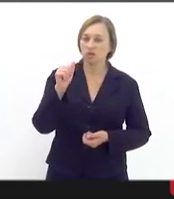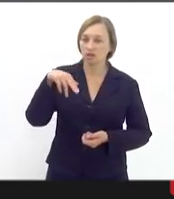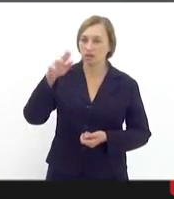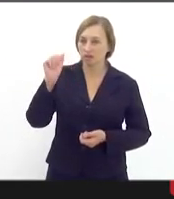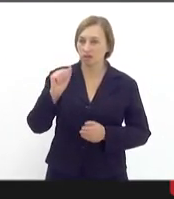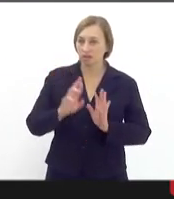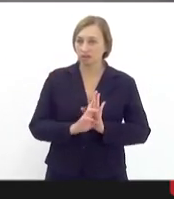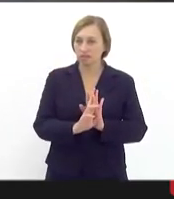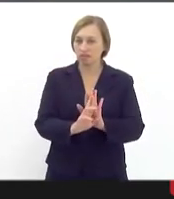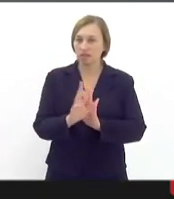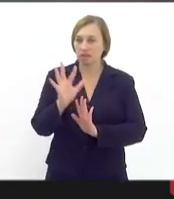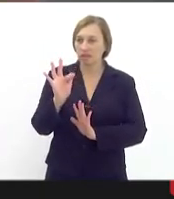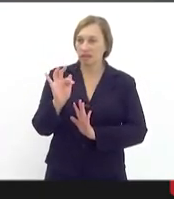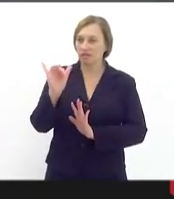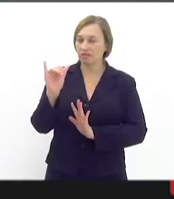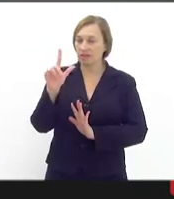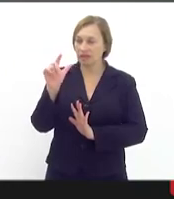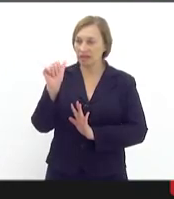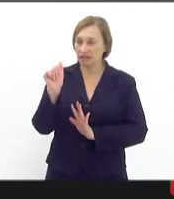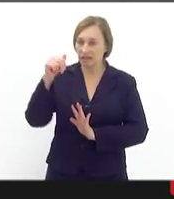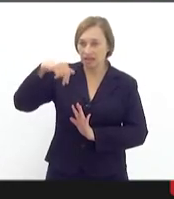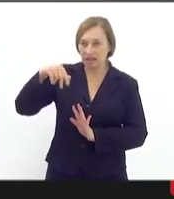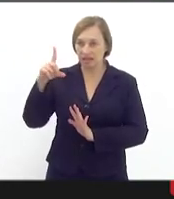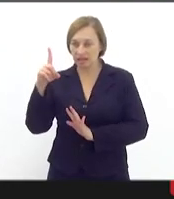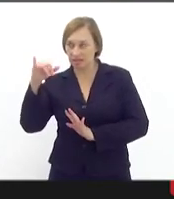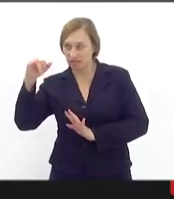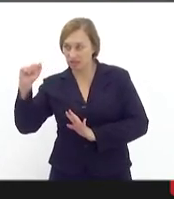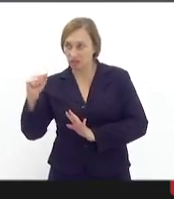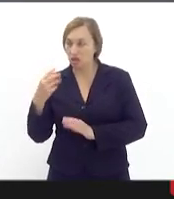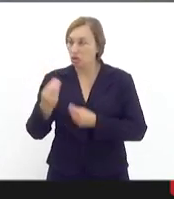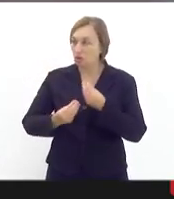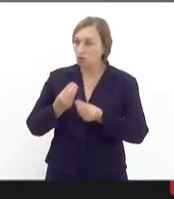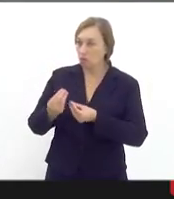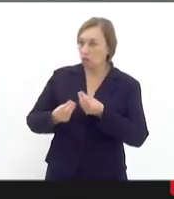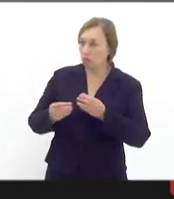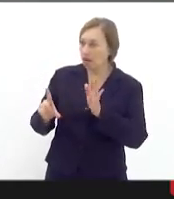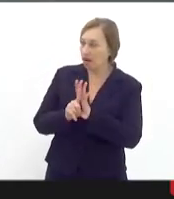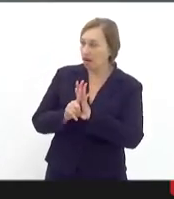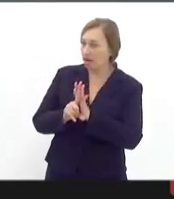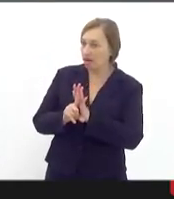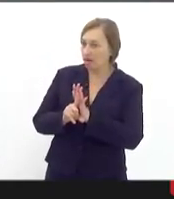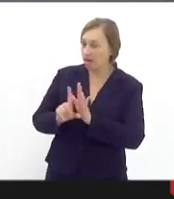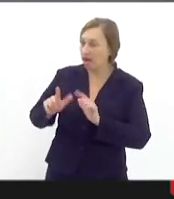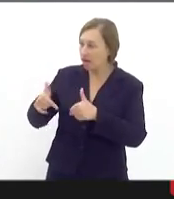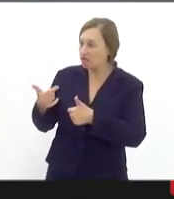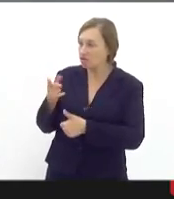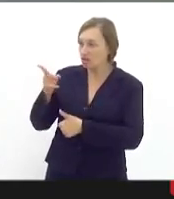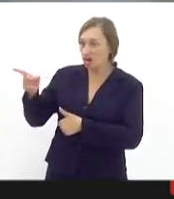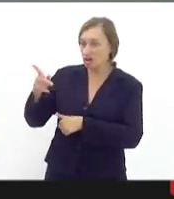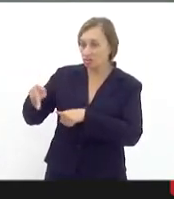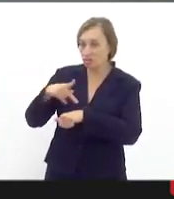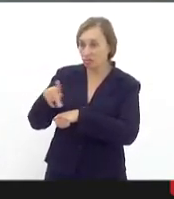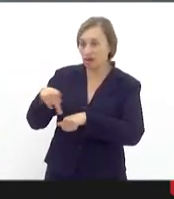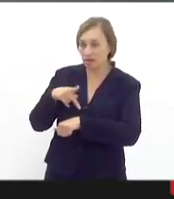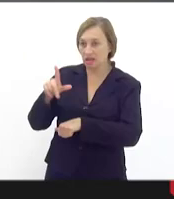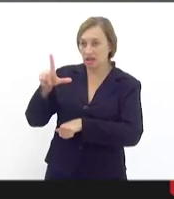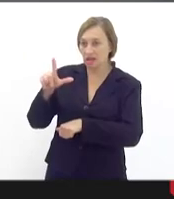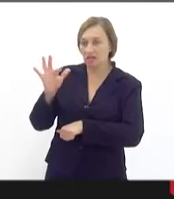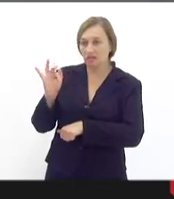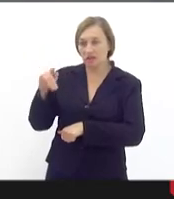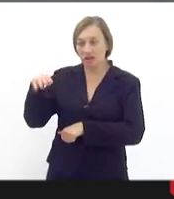representa aqui a Finlândia, mostrou como a lei funciona na Finlândia há muitos anos, envolvendo vários